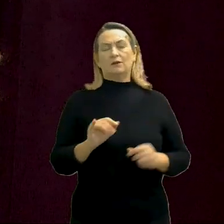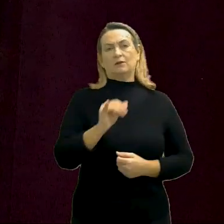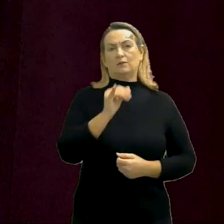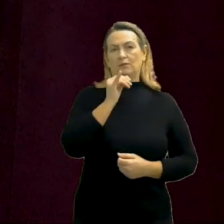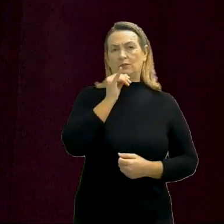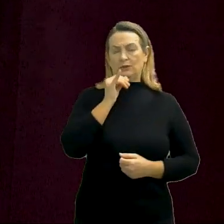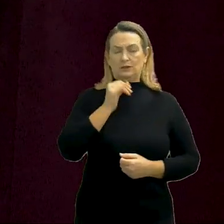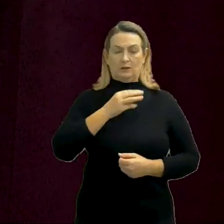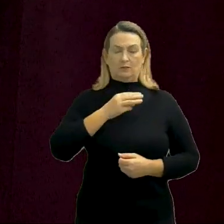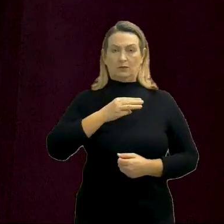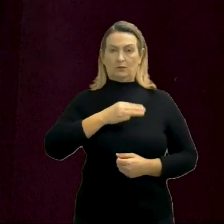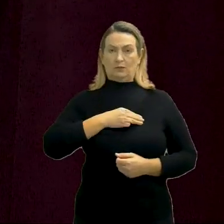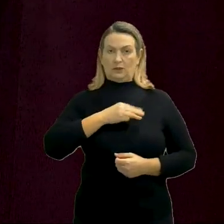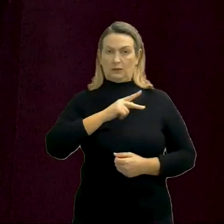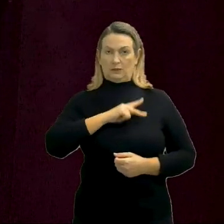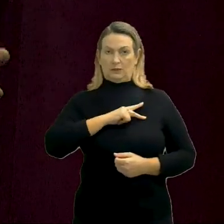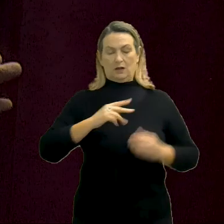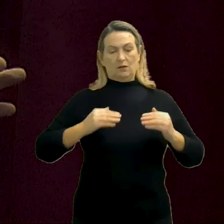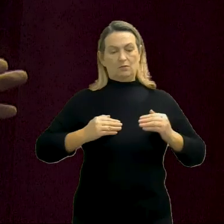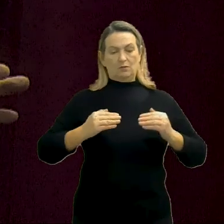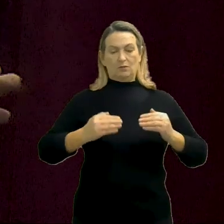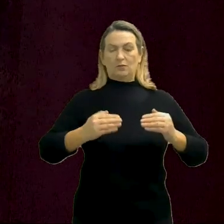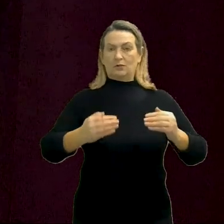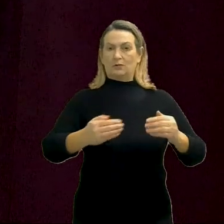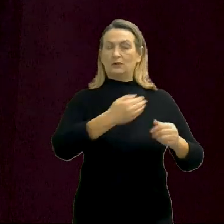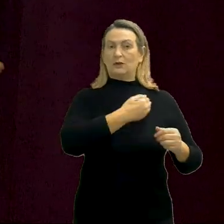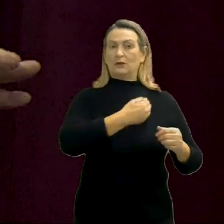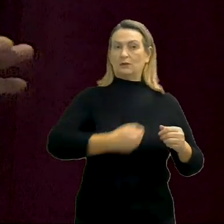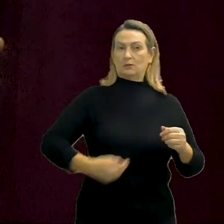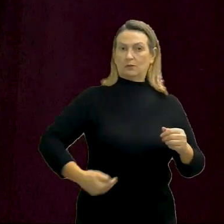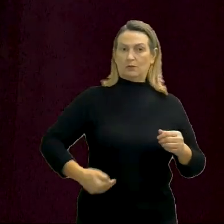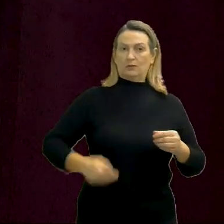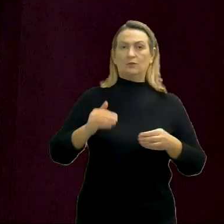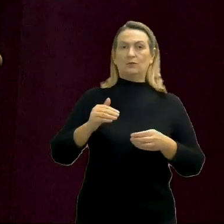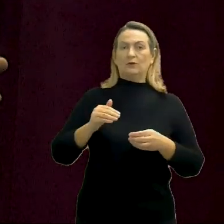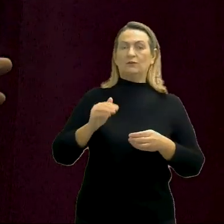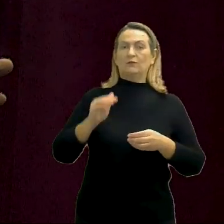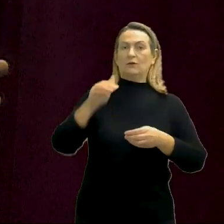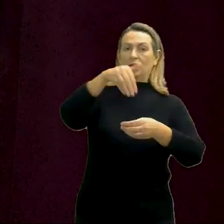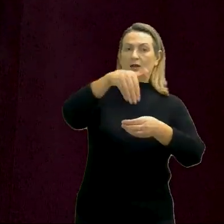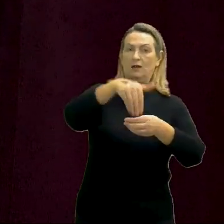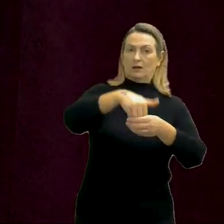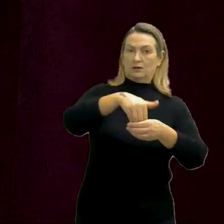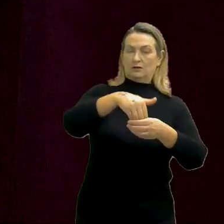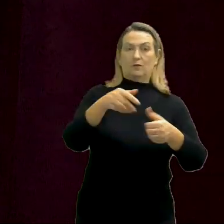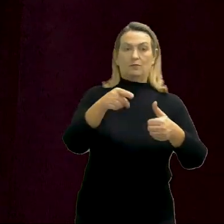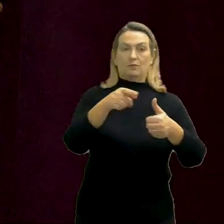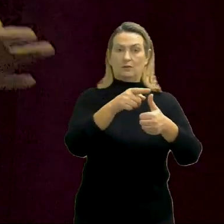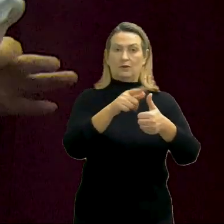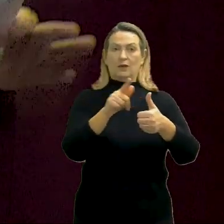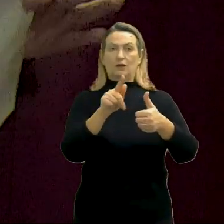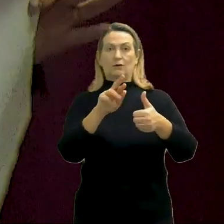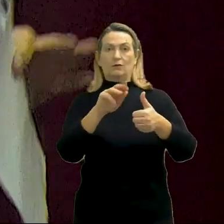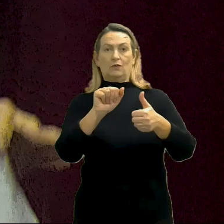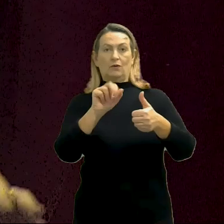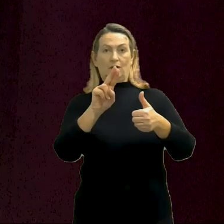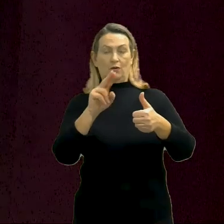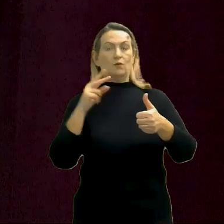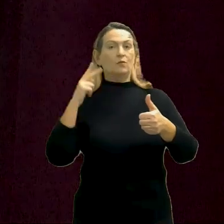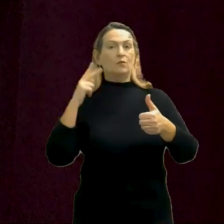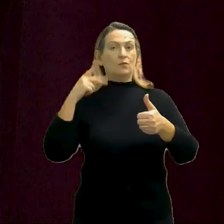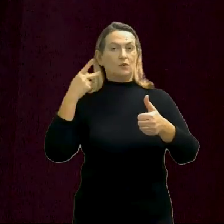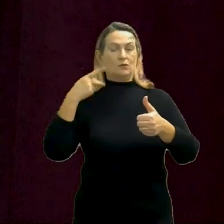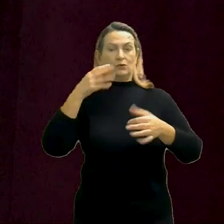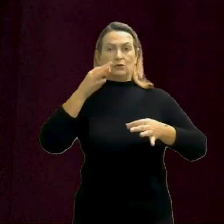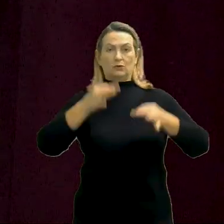Público porque eleito no Ministério Público eleitoral no primeiro grau é pelos promotores de justiça e no segundo grau é feito pelo